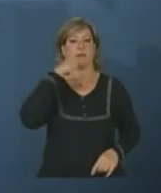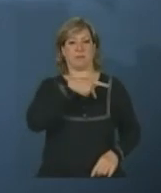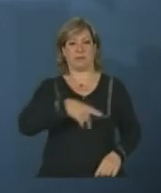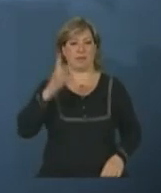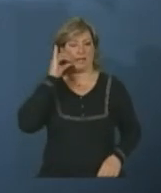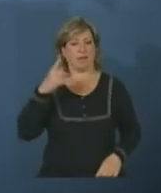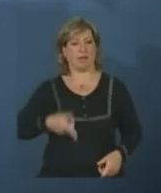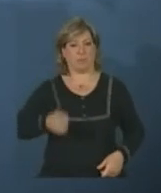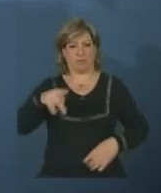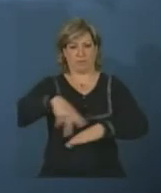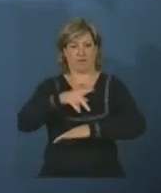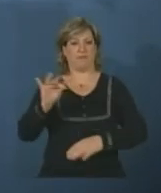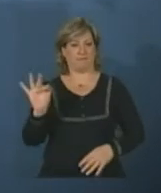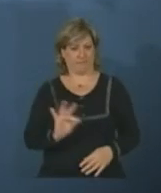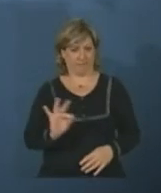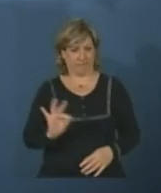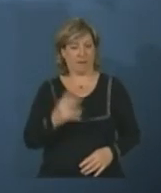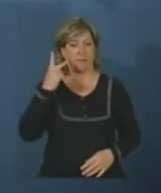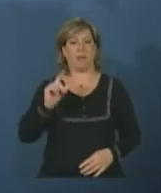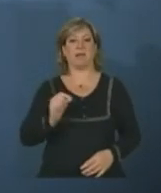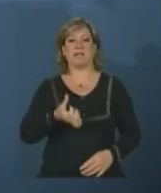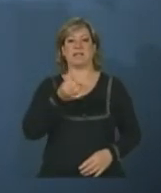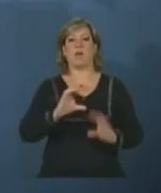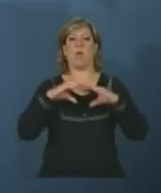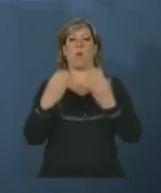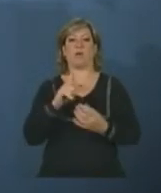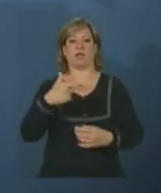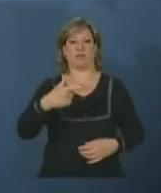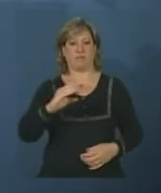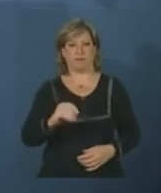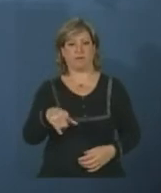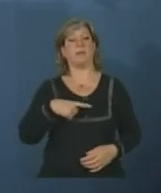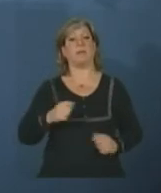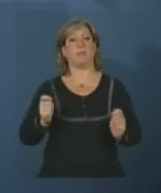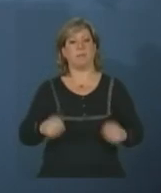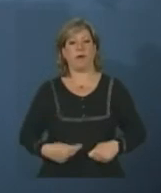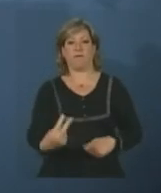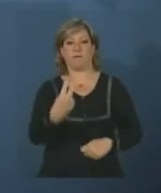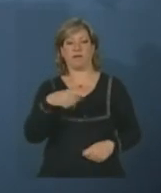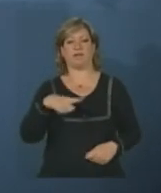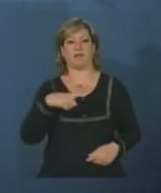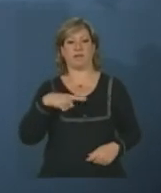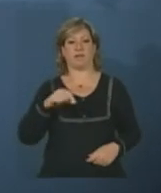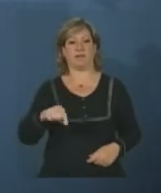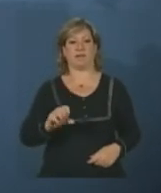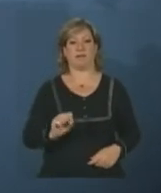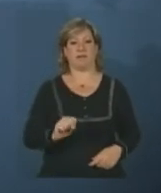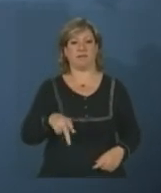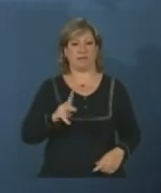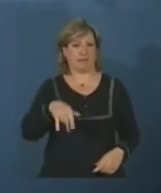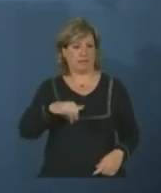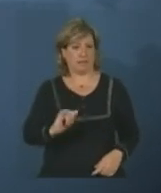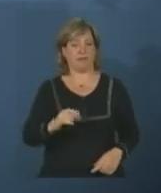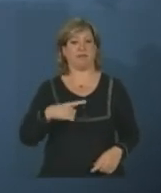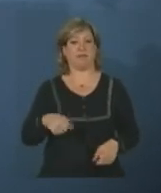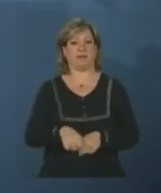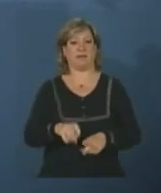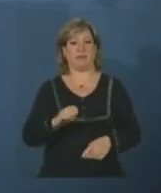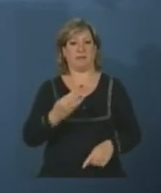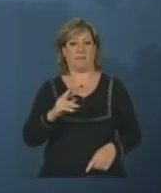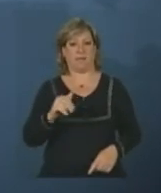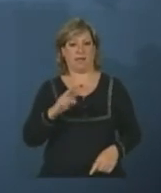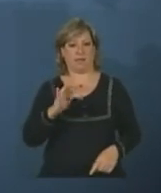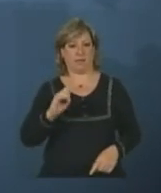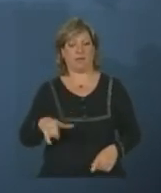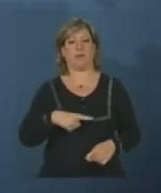viagem da presidenta Dilma Rousseff akane para sexta Cúpula do G20 que você pode acompanhar conosco aqui pela NBR pelos canais